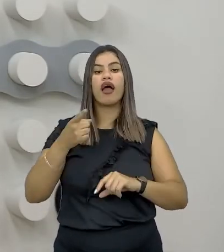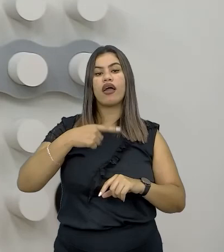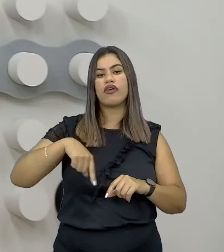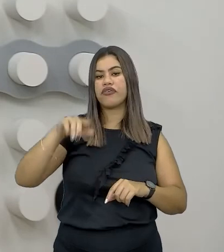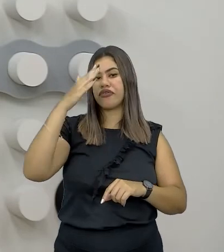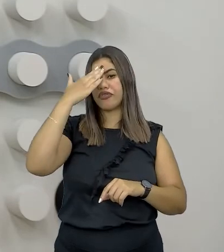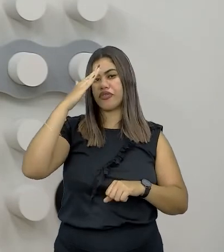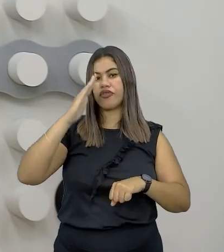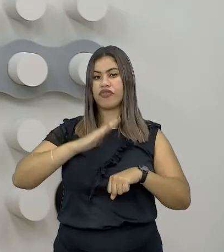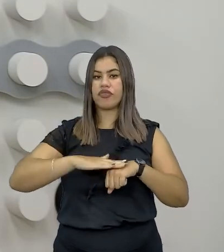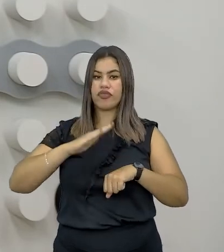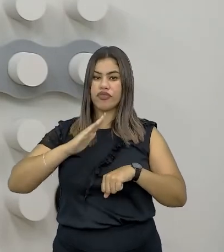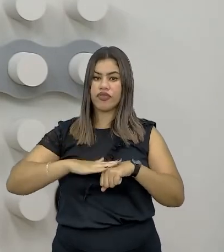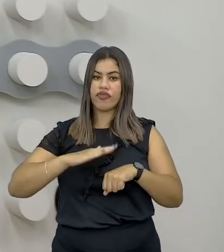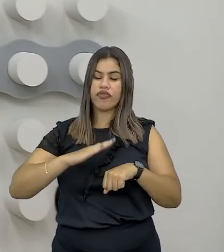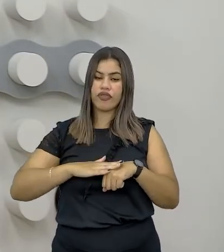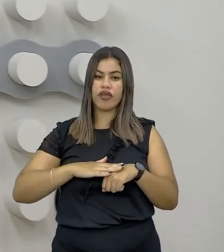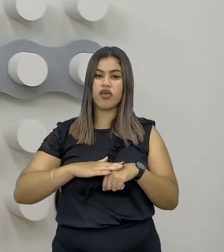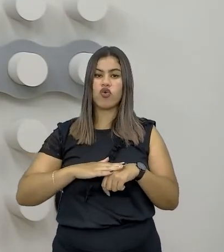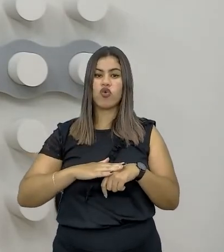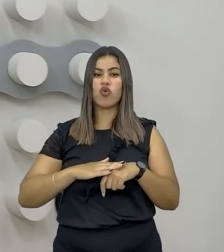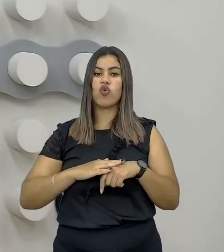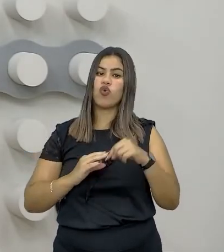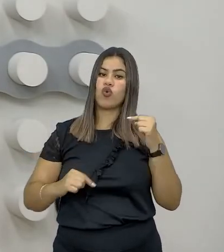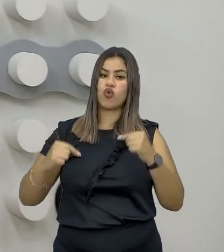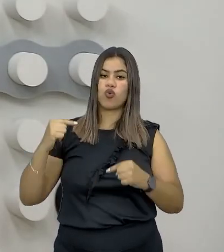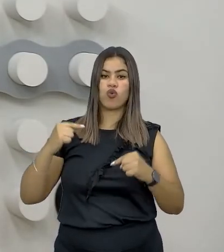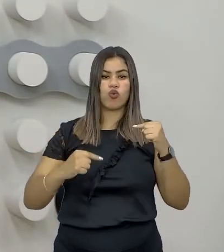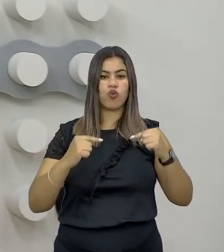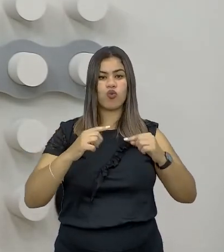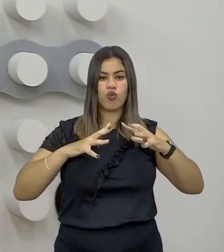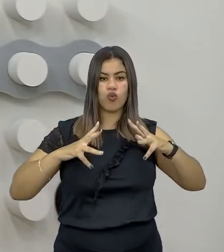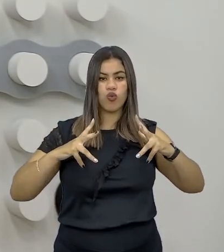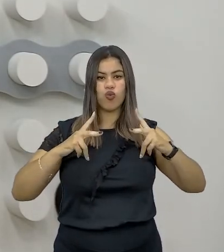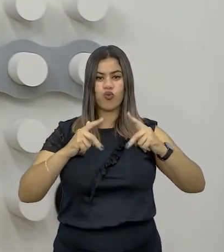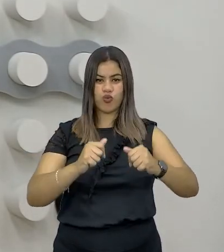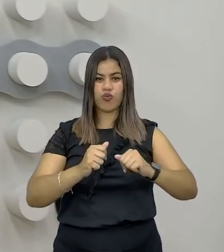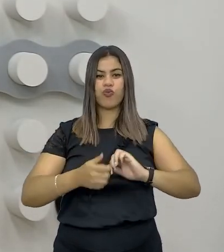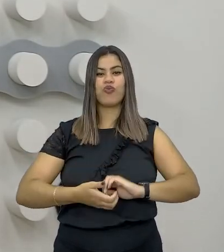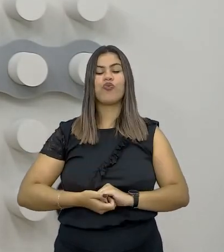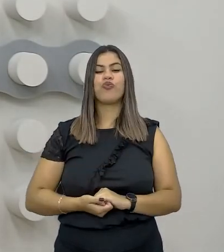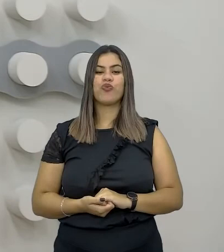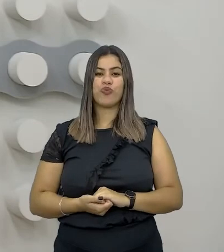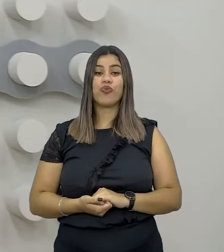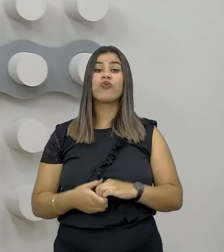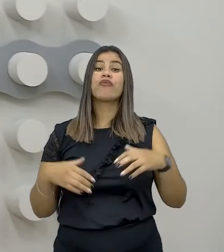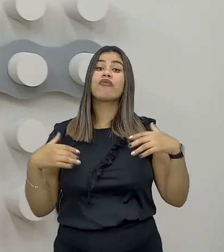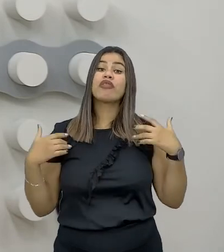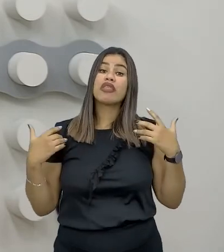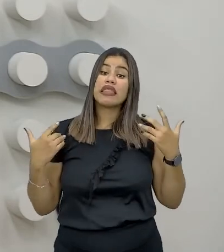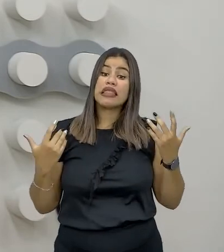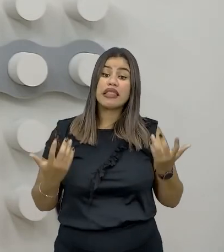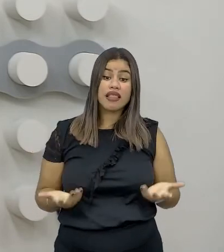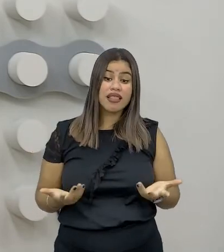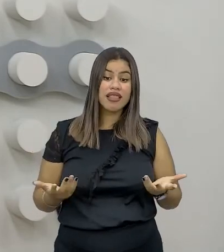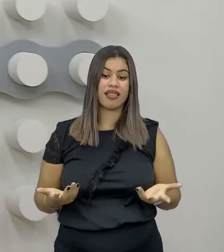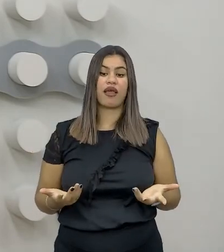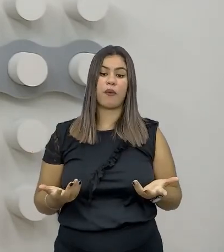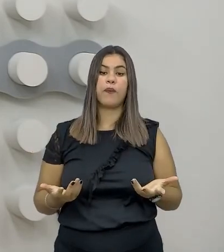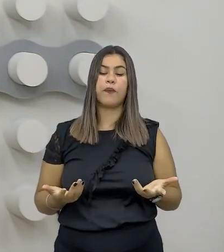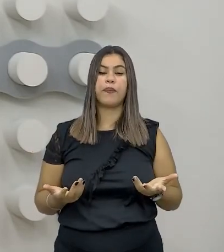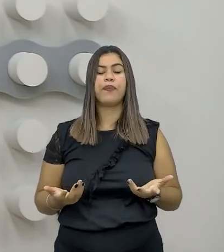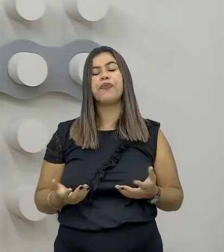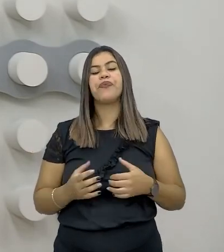entender as nossas discussões todas, os nossos debates. Então, ao